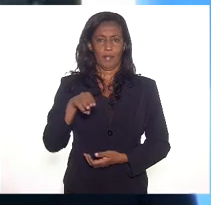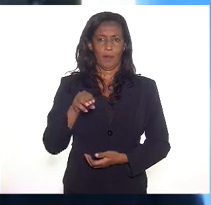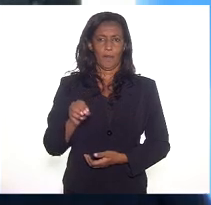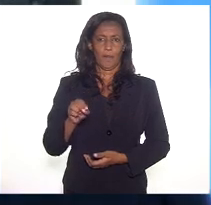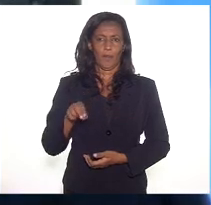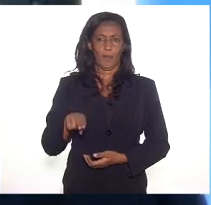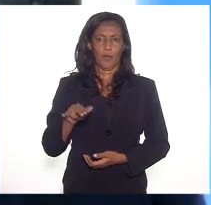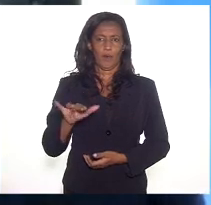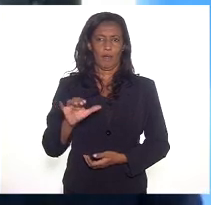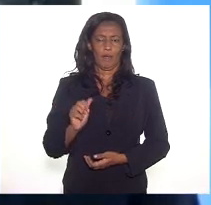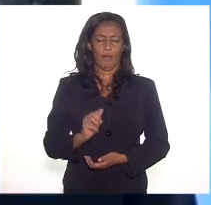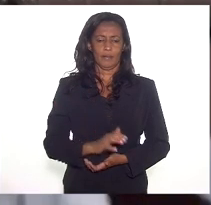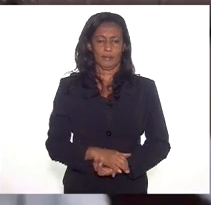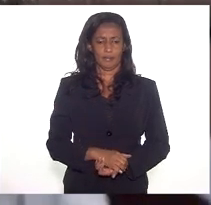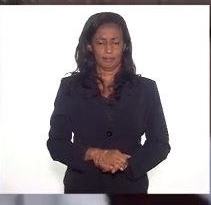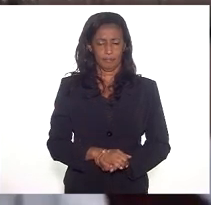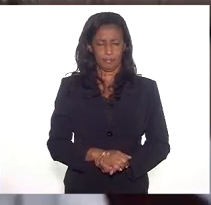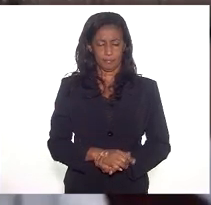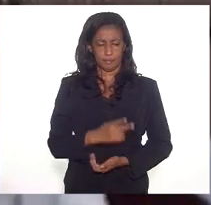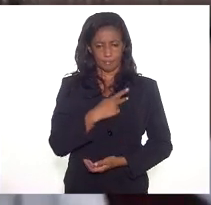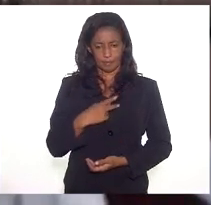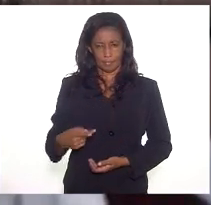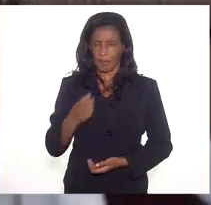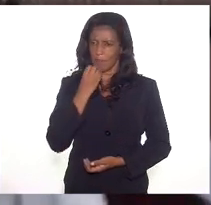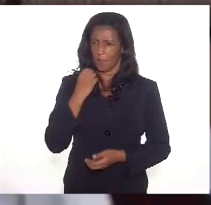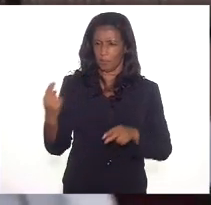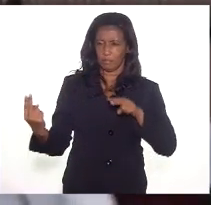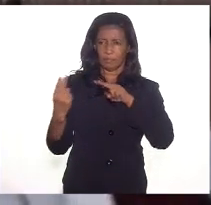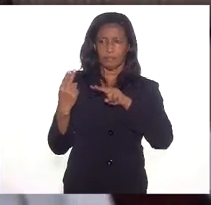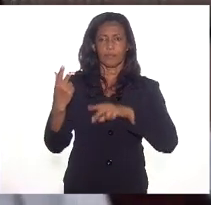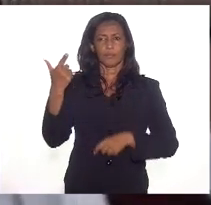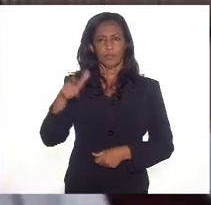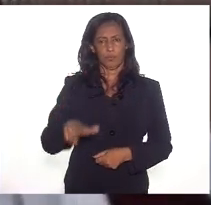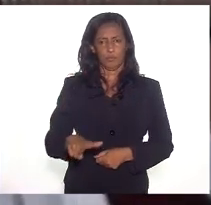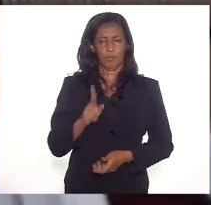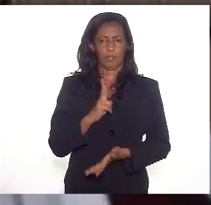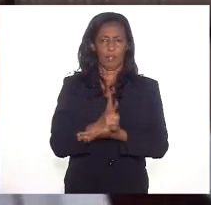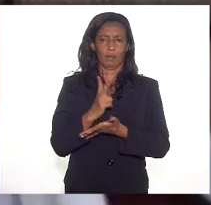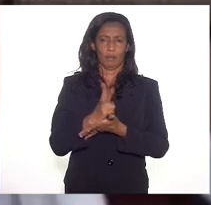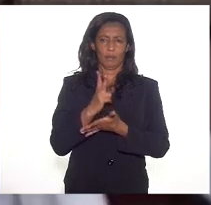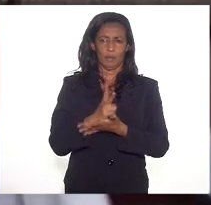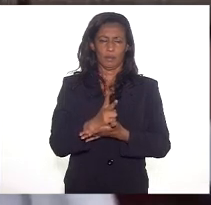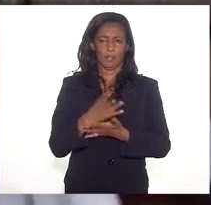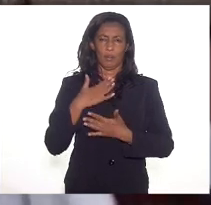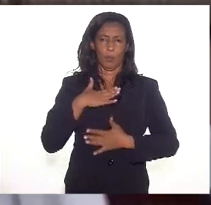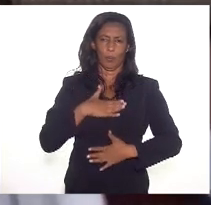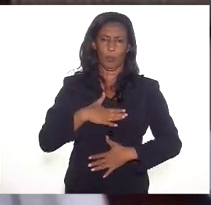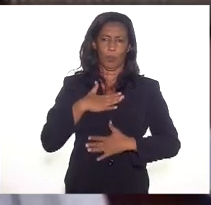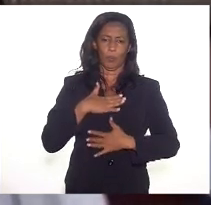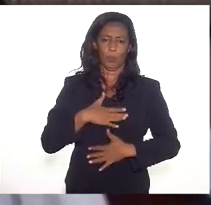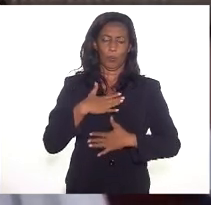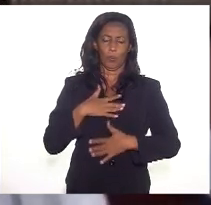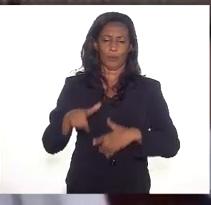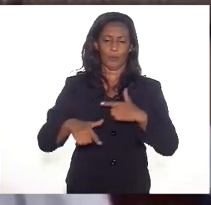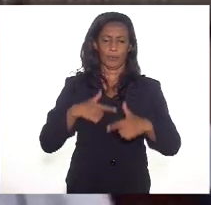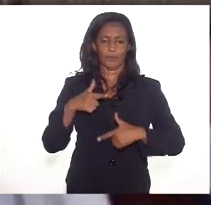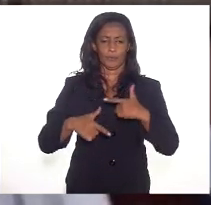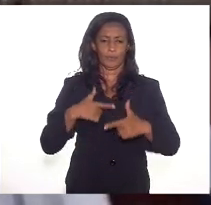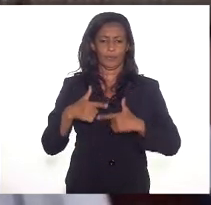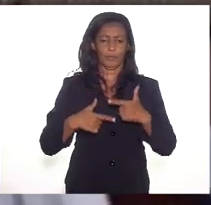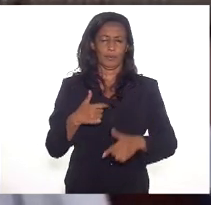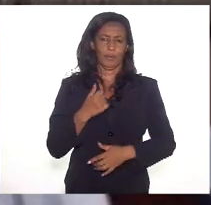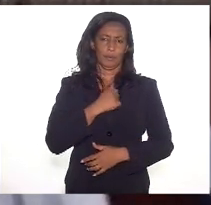Francisco. Presidente, muito bom vê-lo aí mais uma vez, sempre numa condução muito tranquila dos trabalhos, mas também com